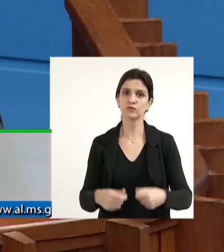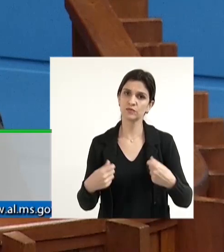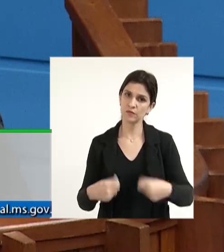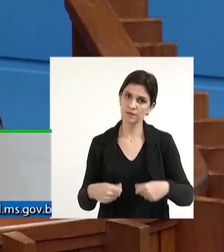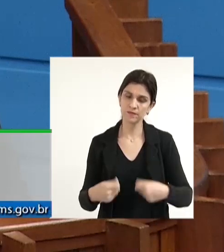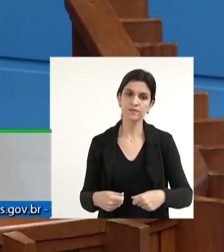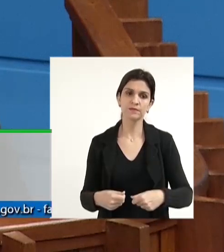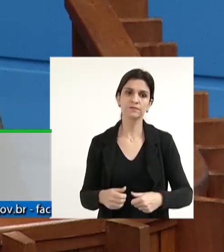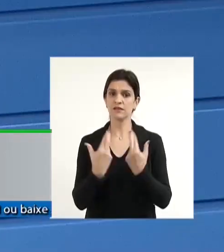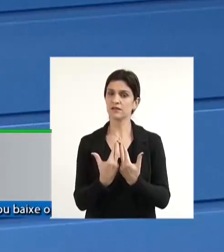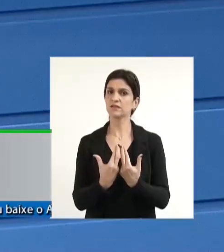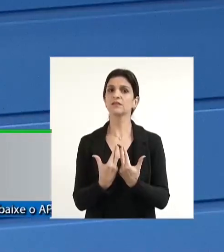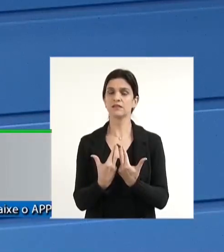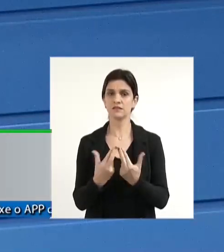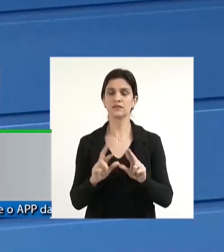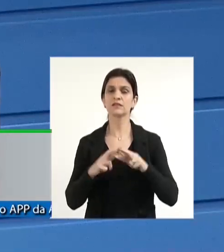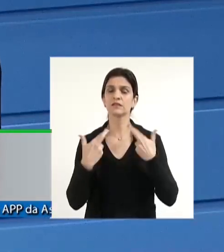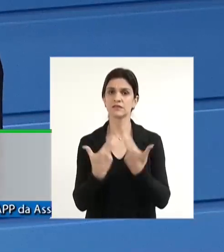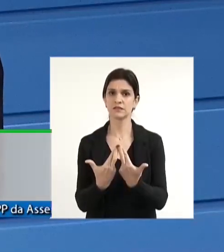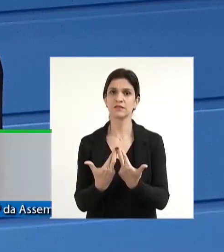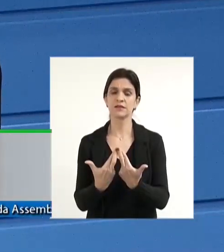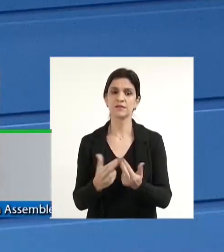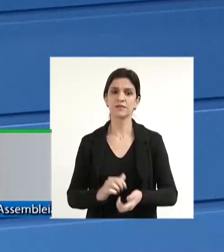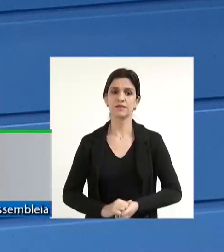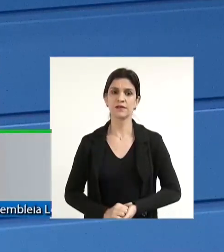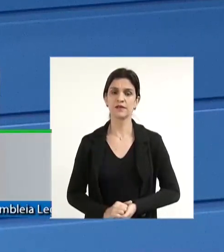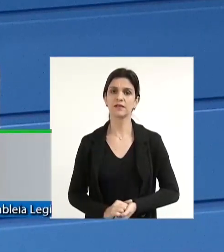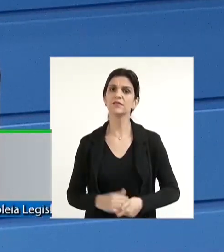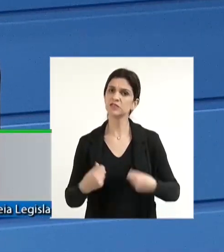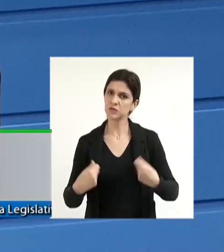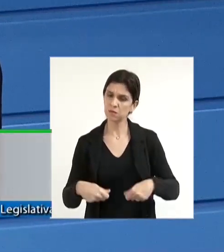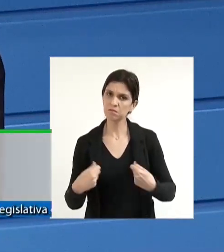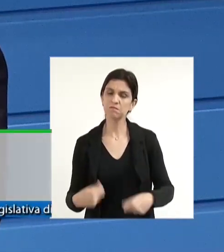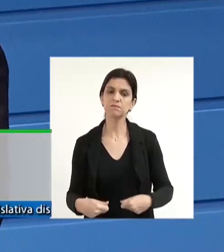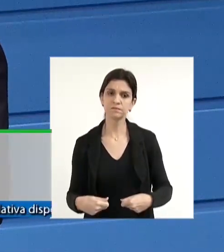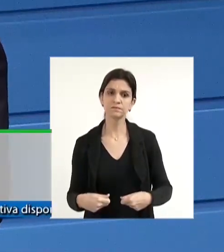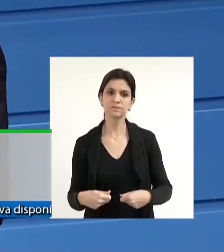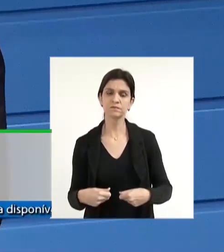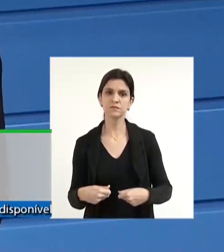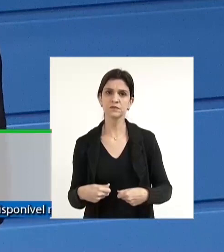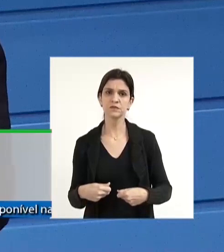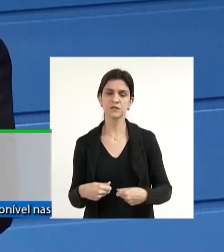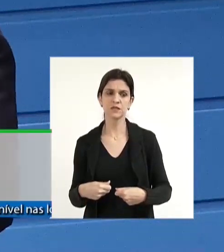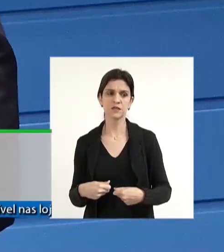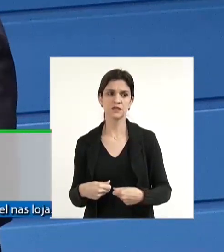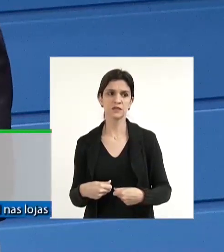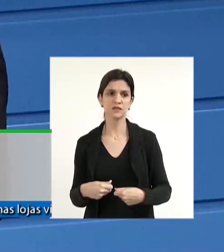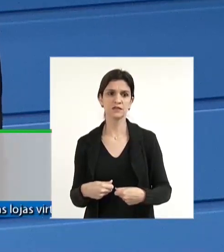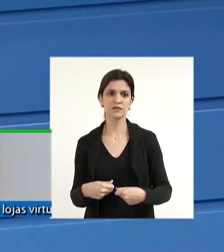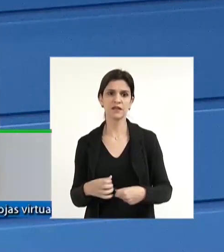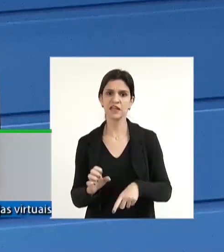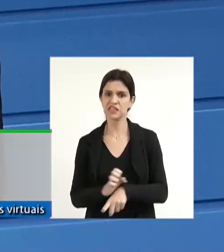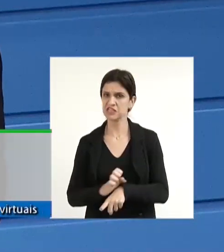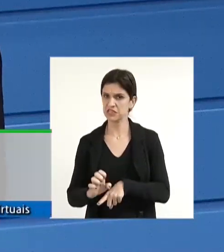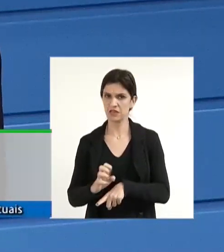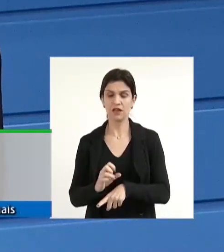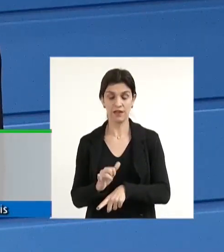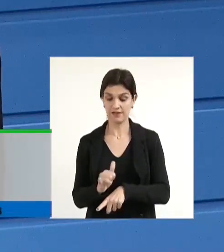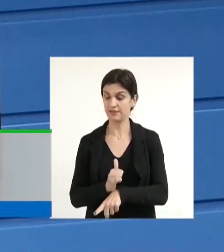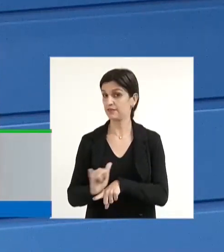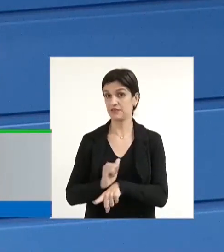isso juntos. Acho que devemos ter uma atitude mais firme em relação à